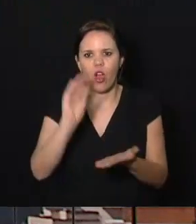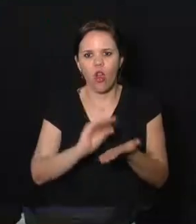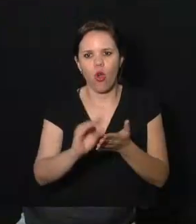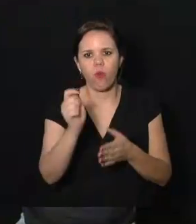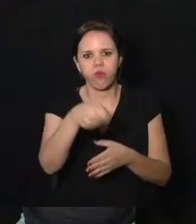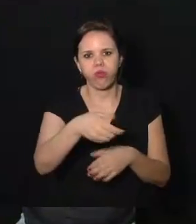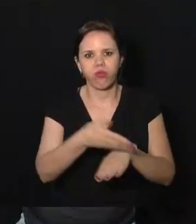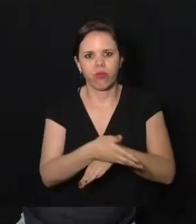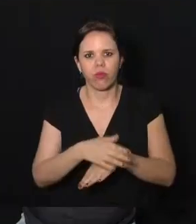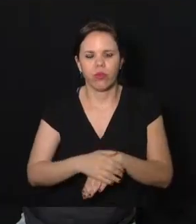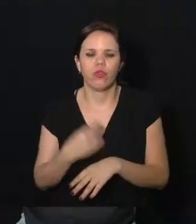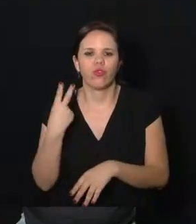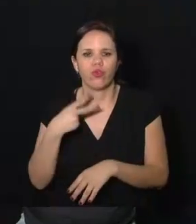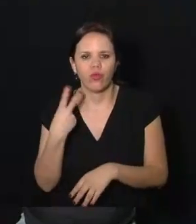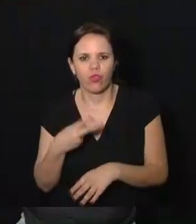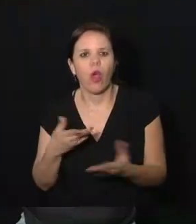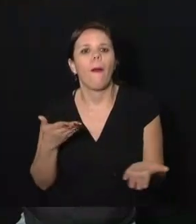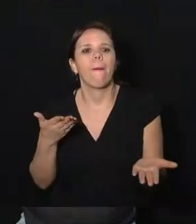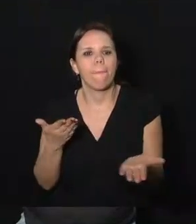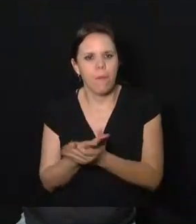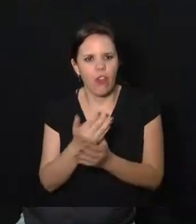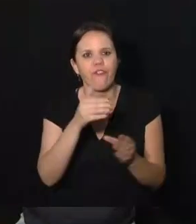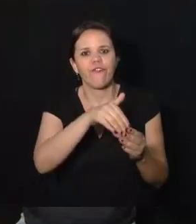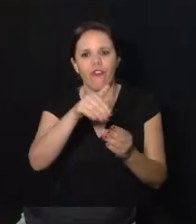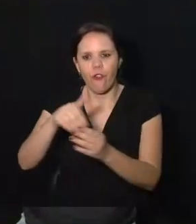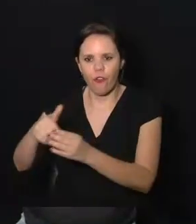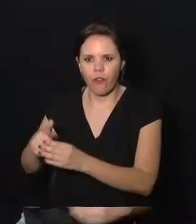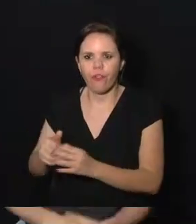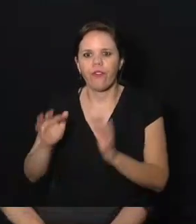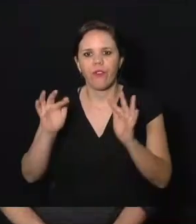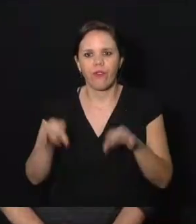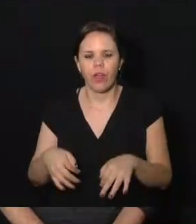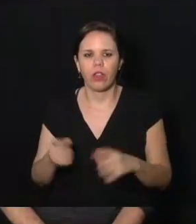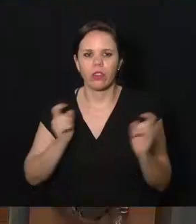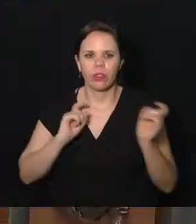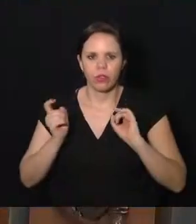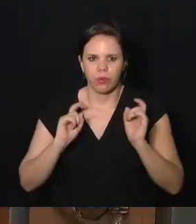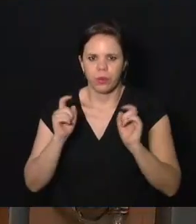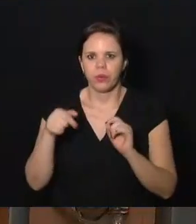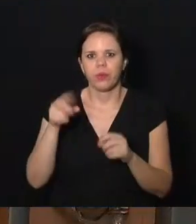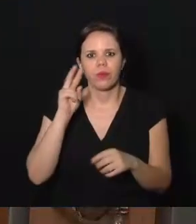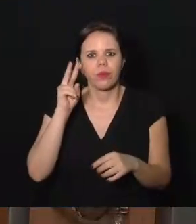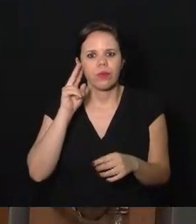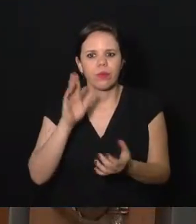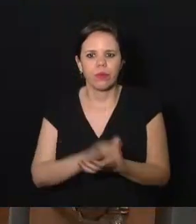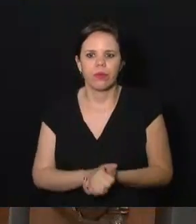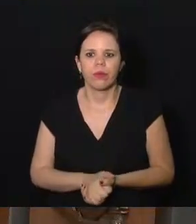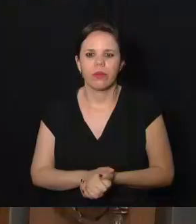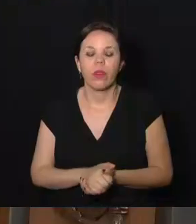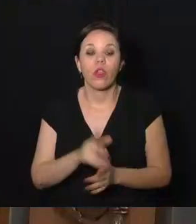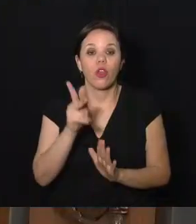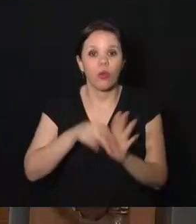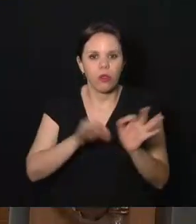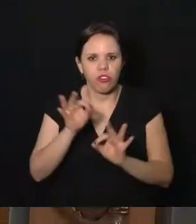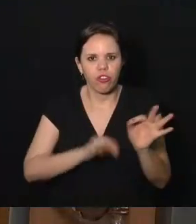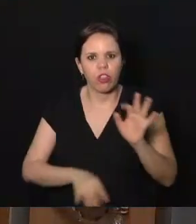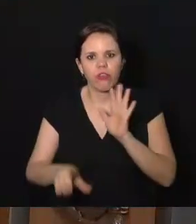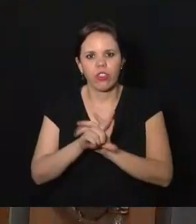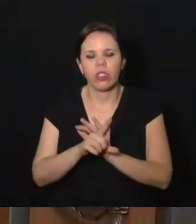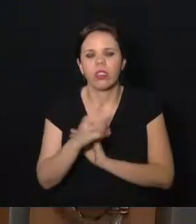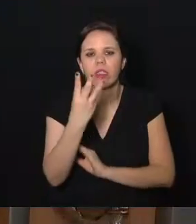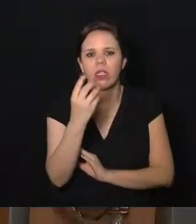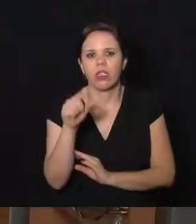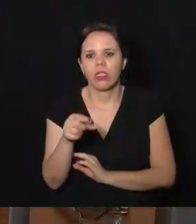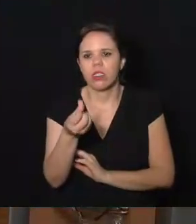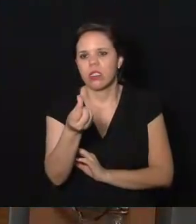tarifa. Os vereadores aprovaram em votação final, na reunião ordinária desta segunda-feira, o projeto de lei número 356